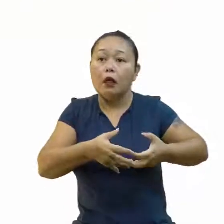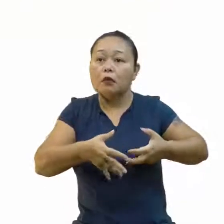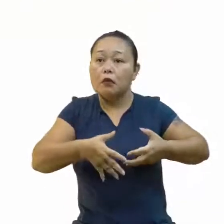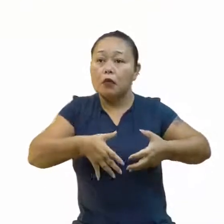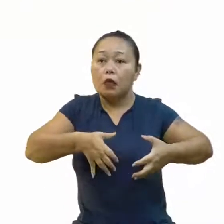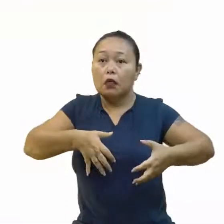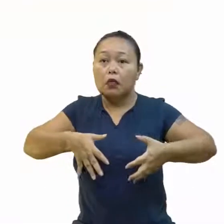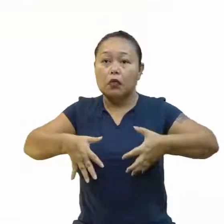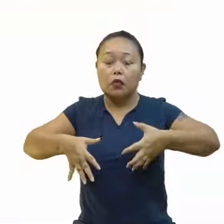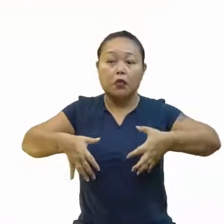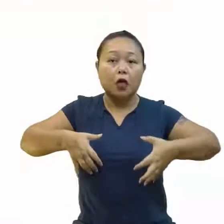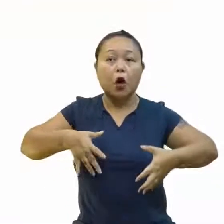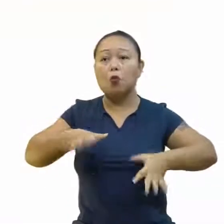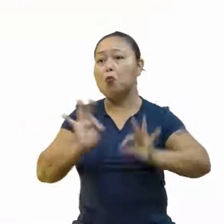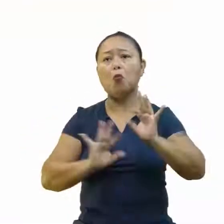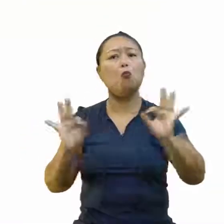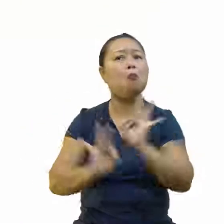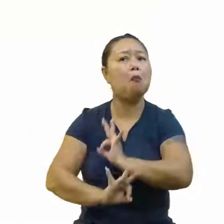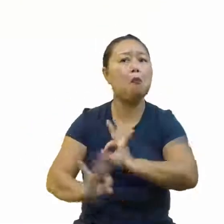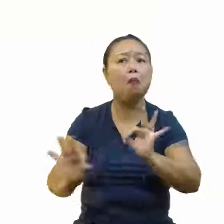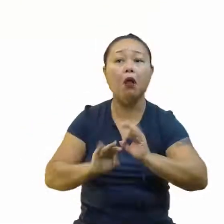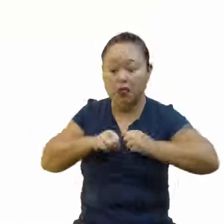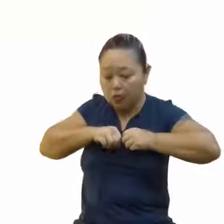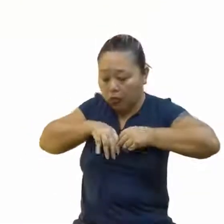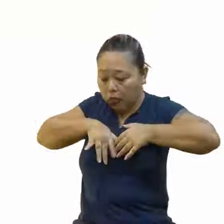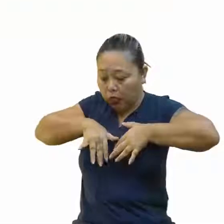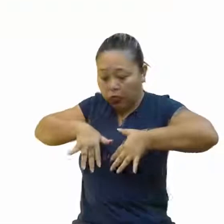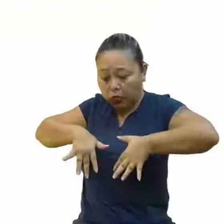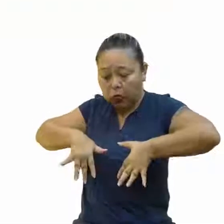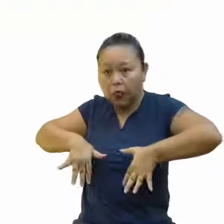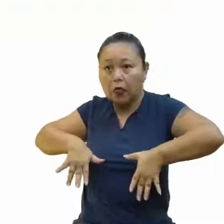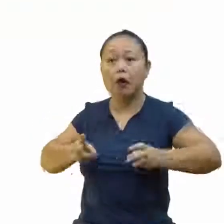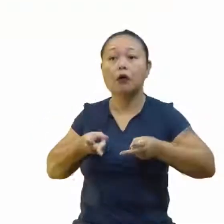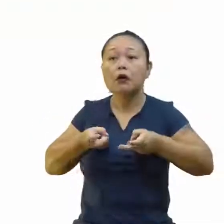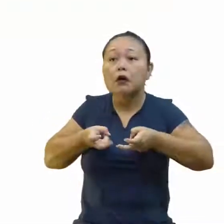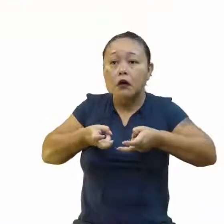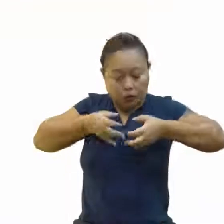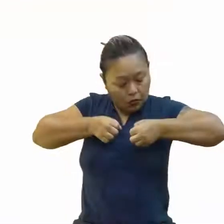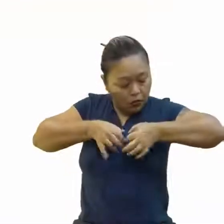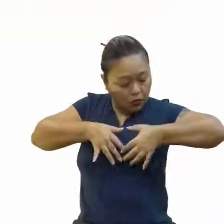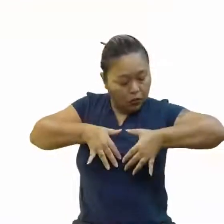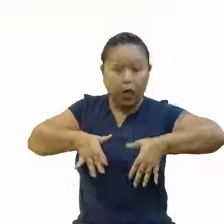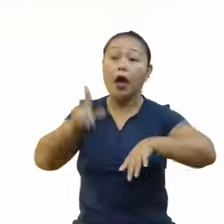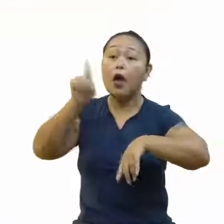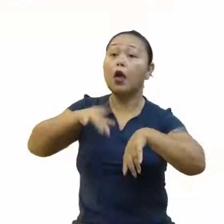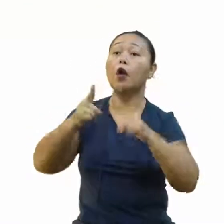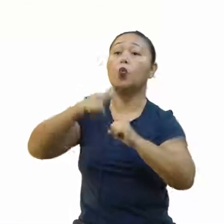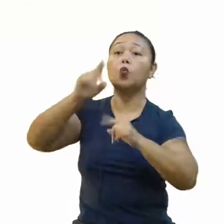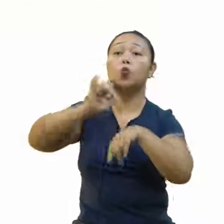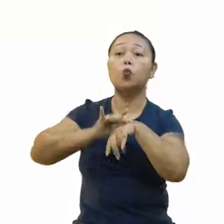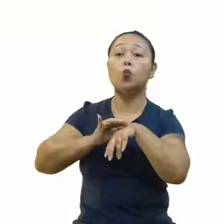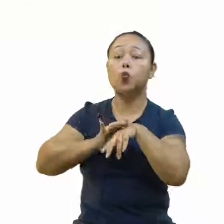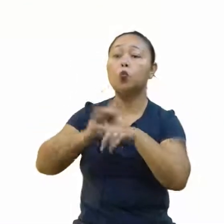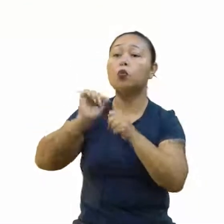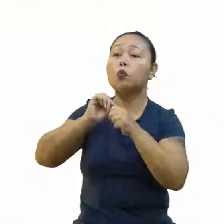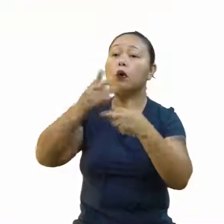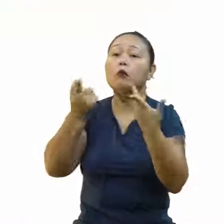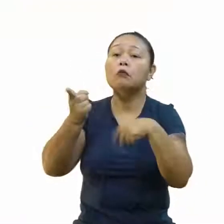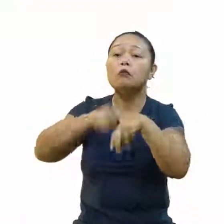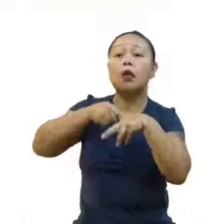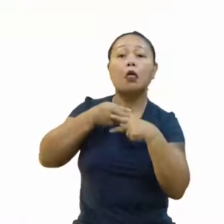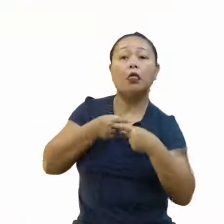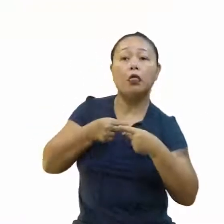todas as regiões do nosso corpo. Então, é um tipo ali de doença crônico-degenerativa que pode